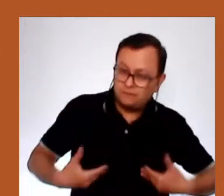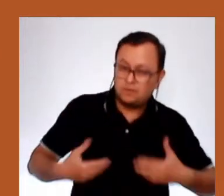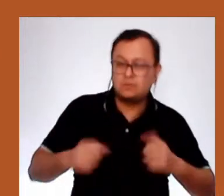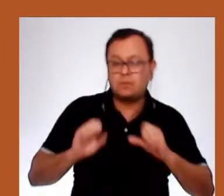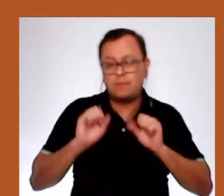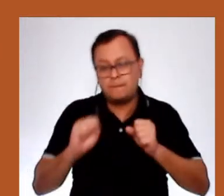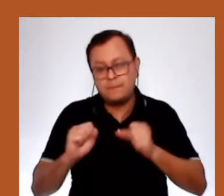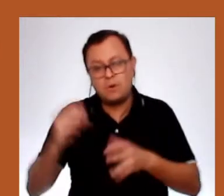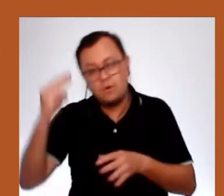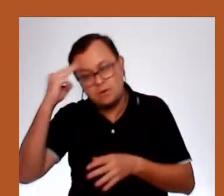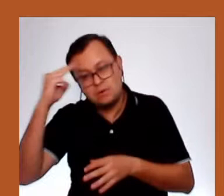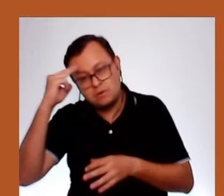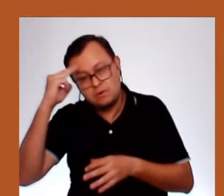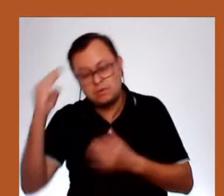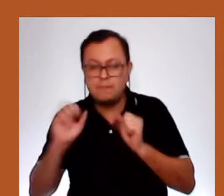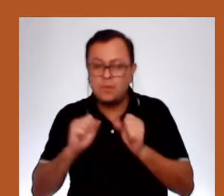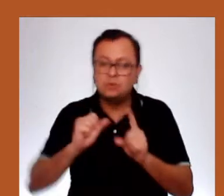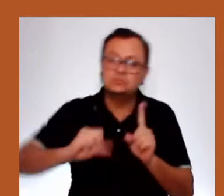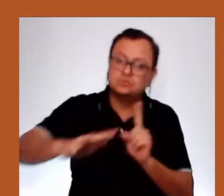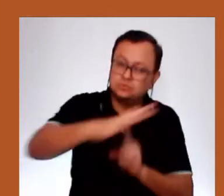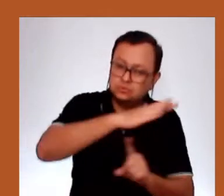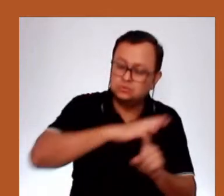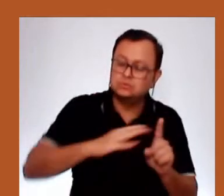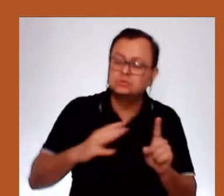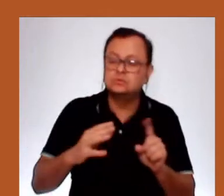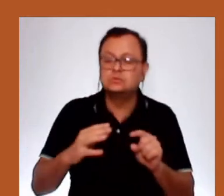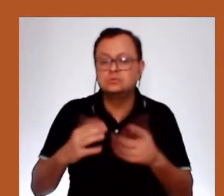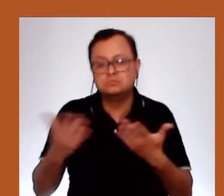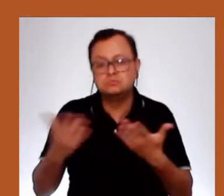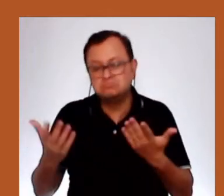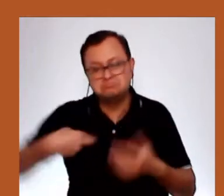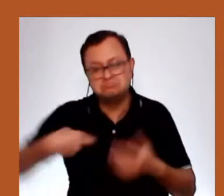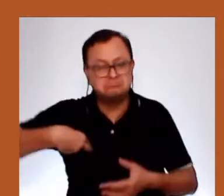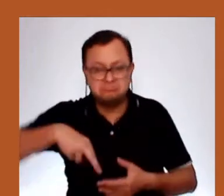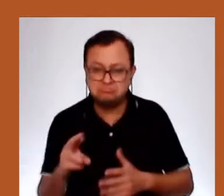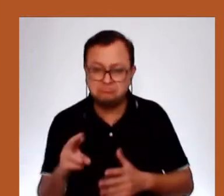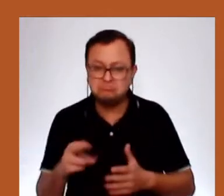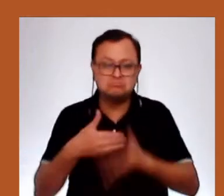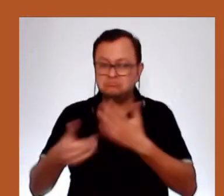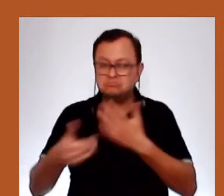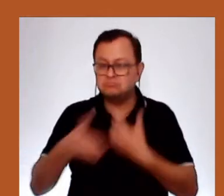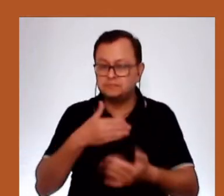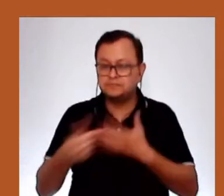social, espiritual. Cuidado paliativo começa no momento em que